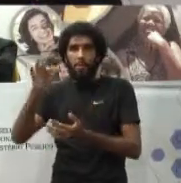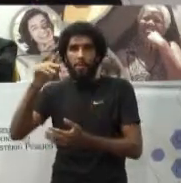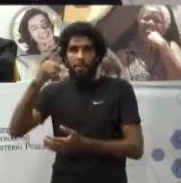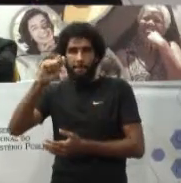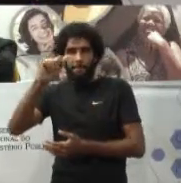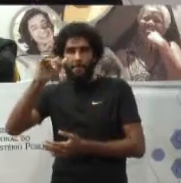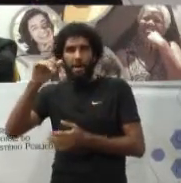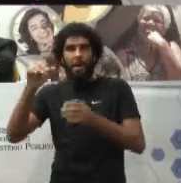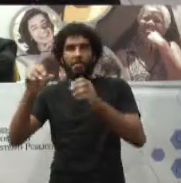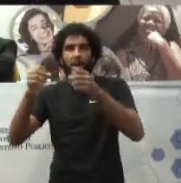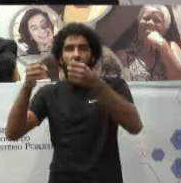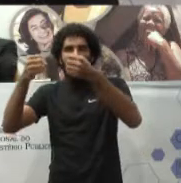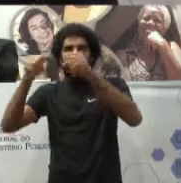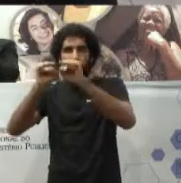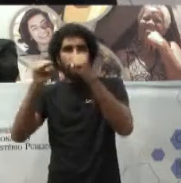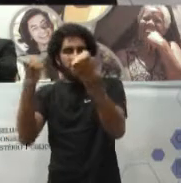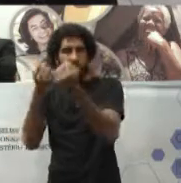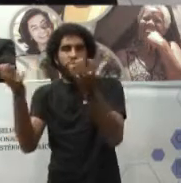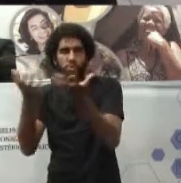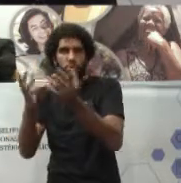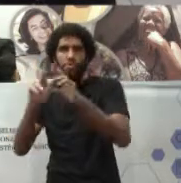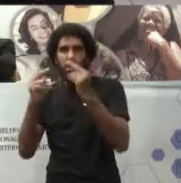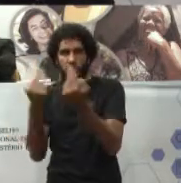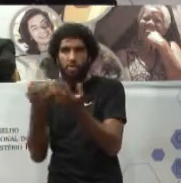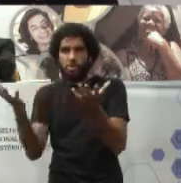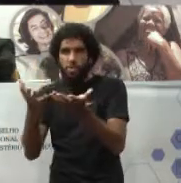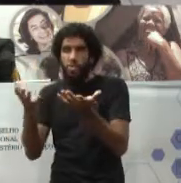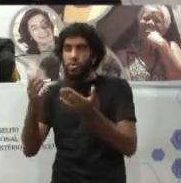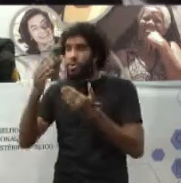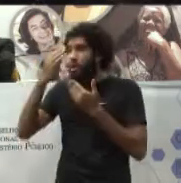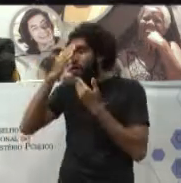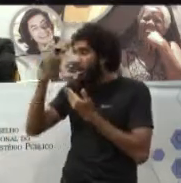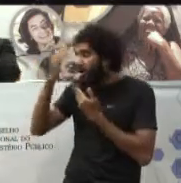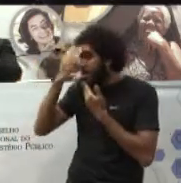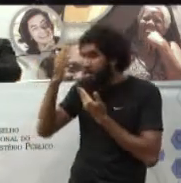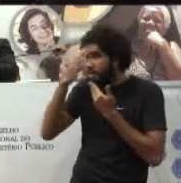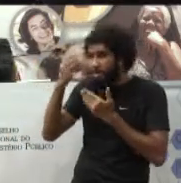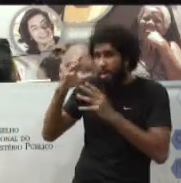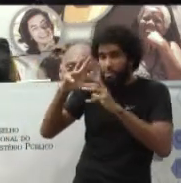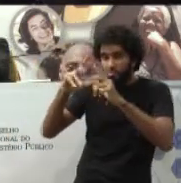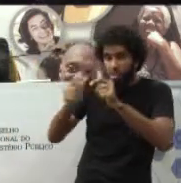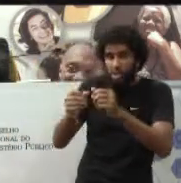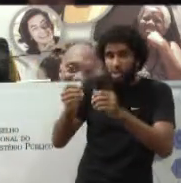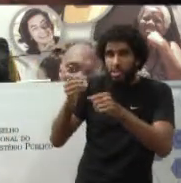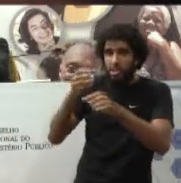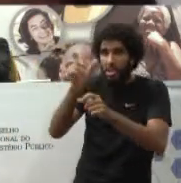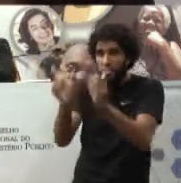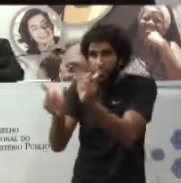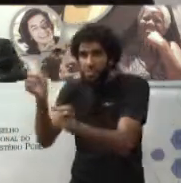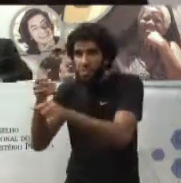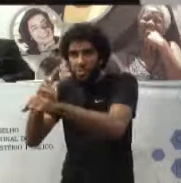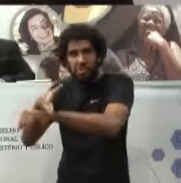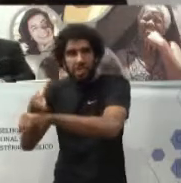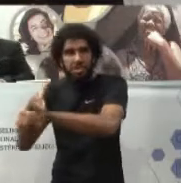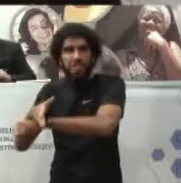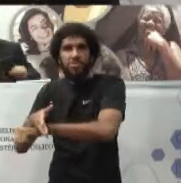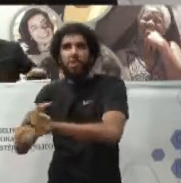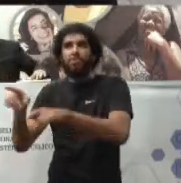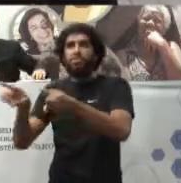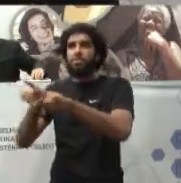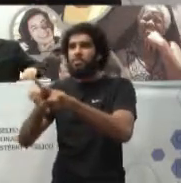agradecer novamente a todos os seus integrantes e foi foram todas as